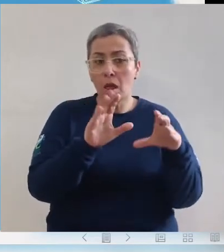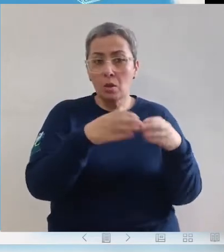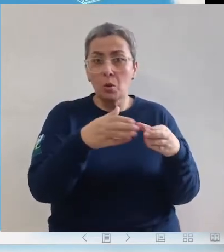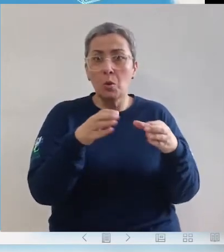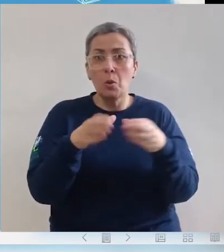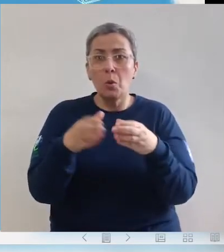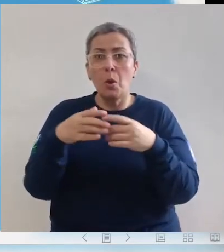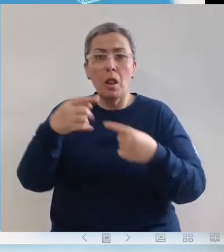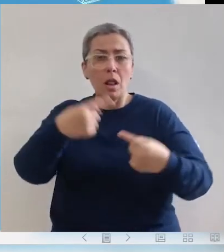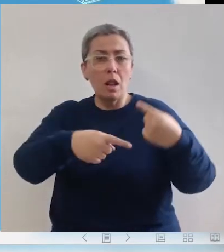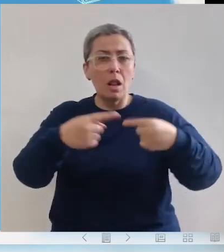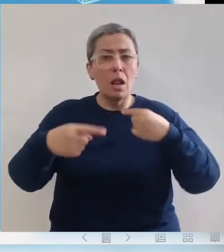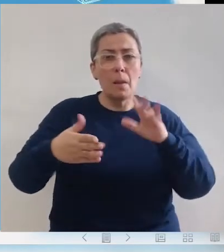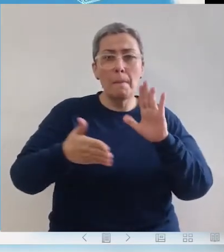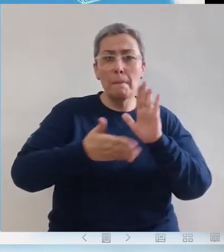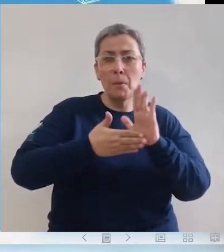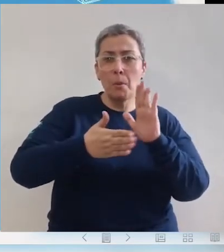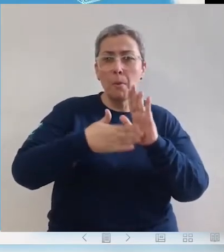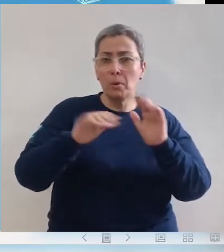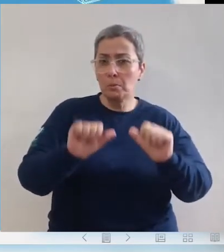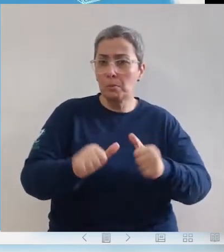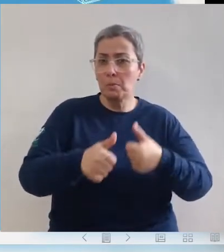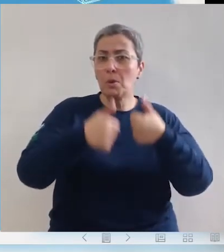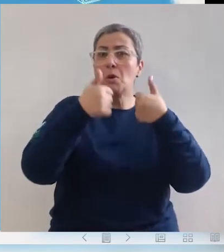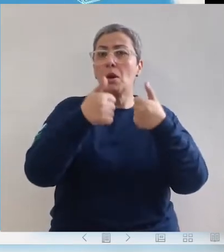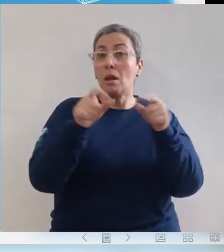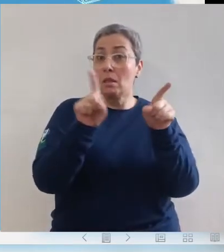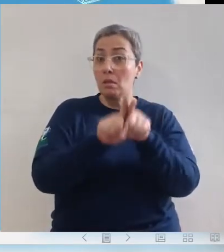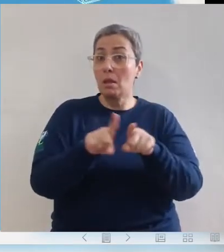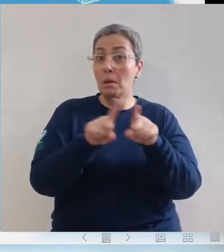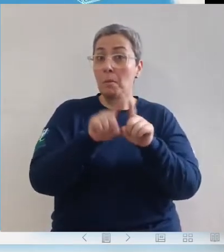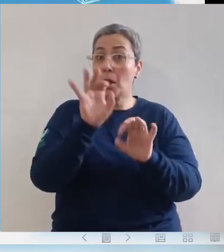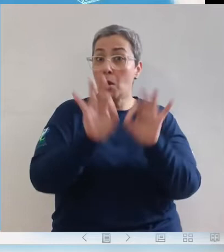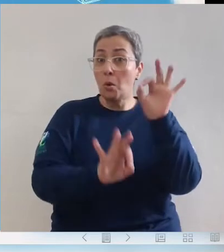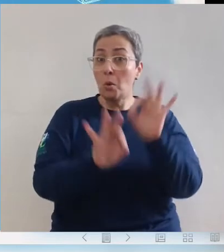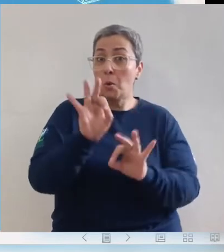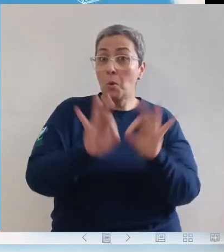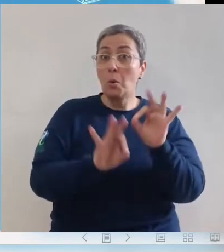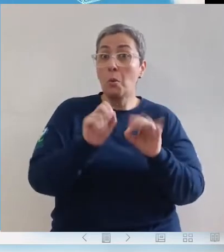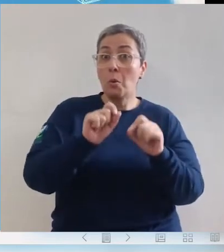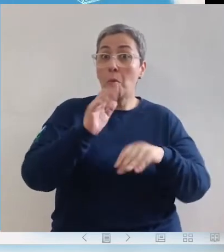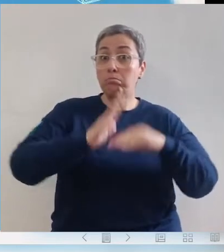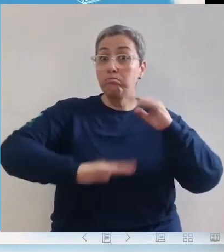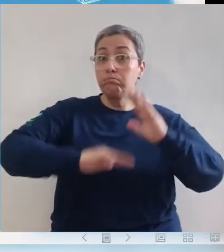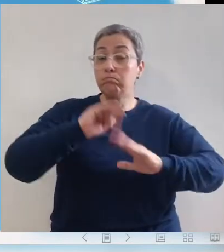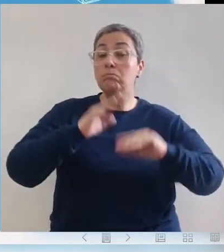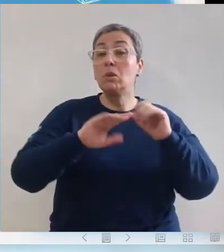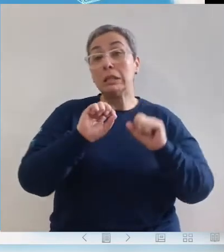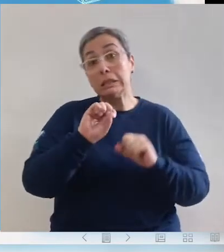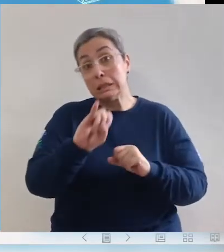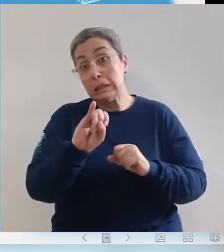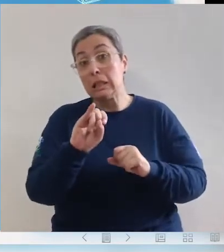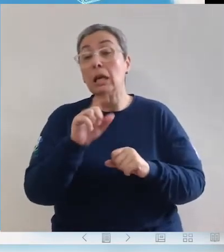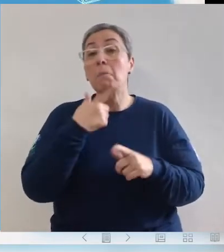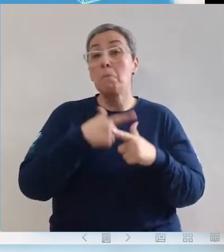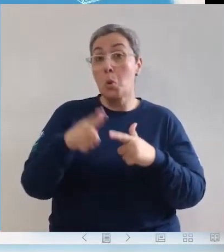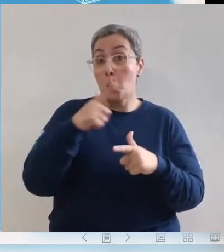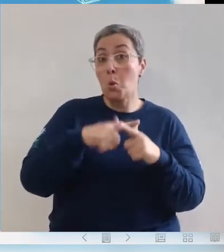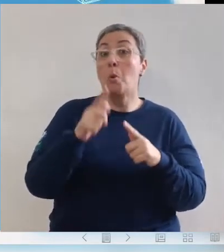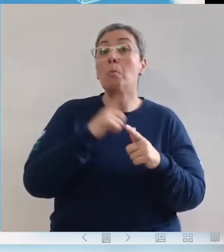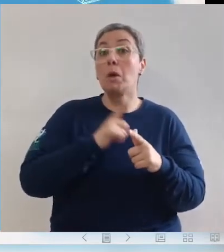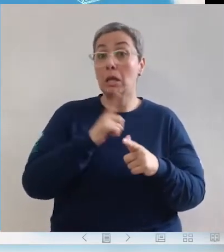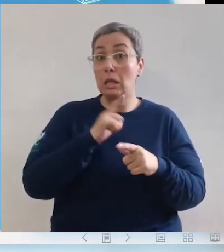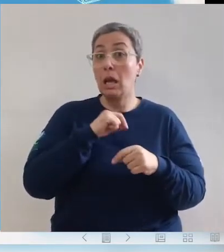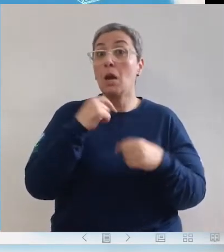organizar grupos, discutir propostas de melhoria e até mesmo elaborar um plano de ação, caso esse